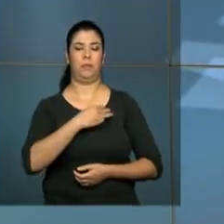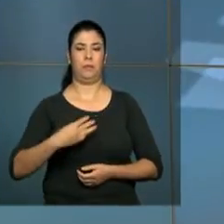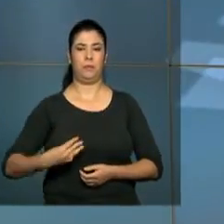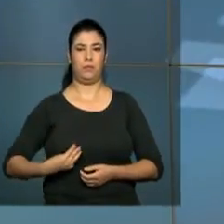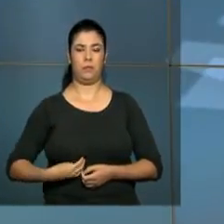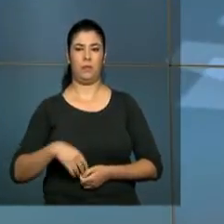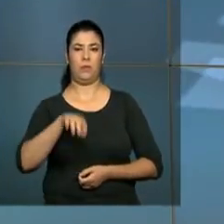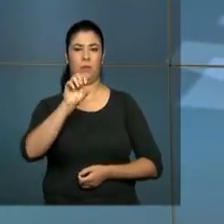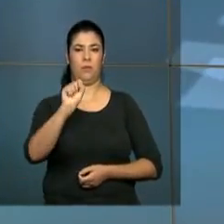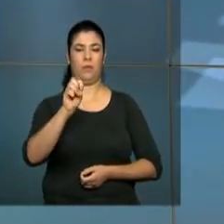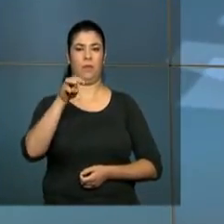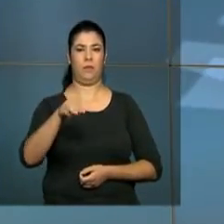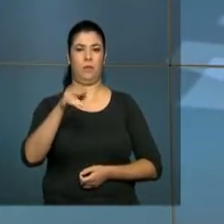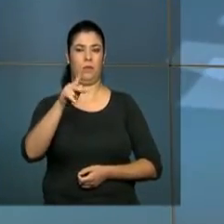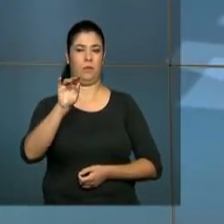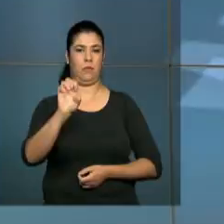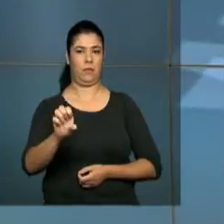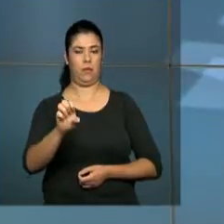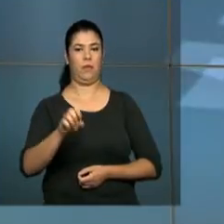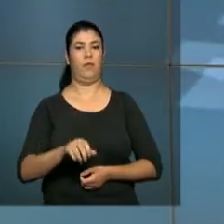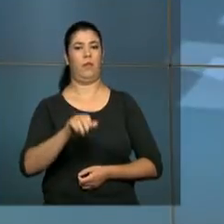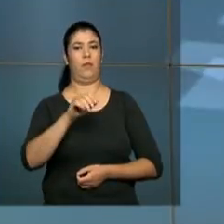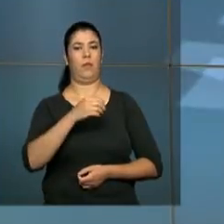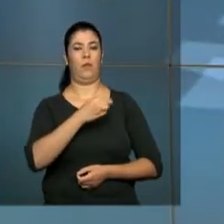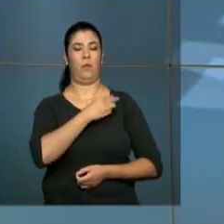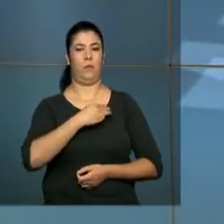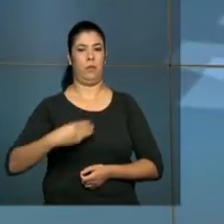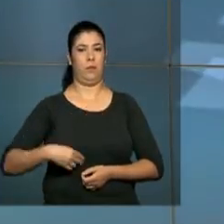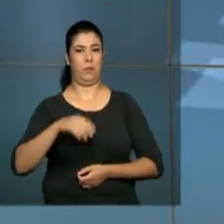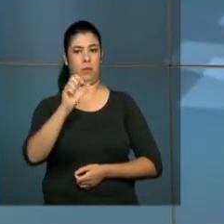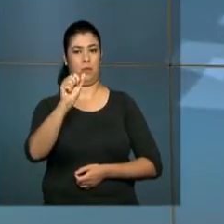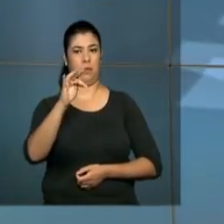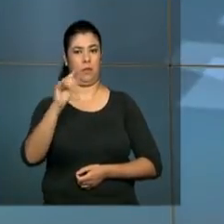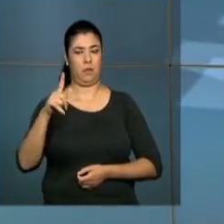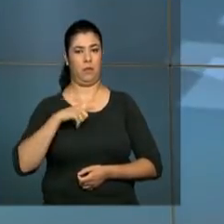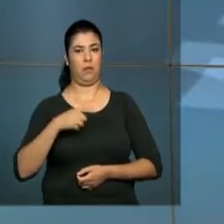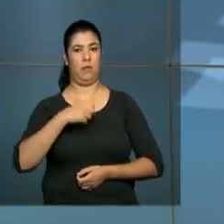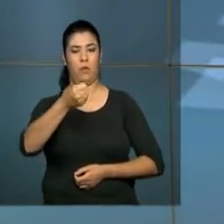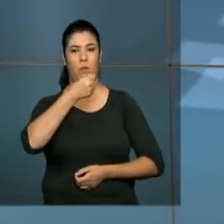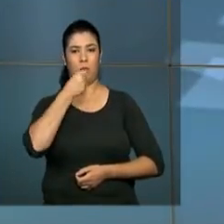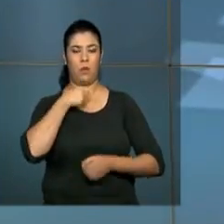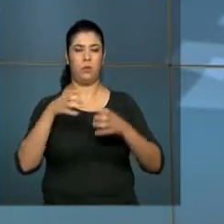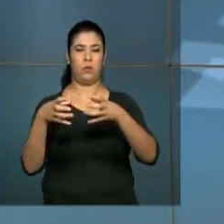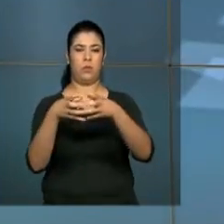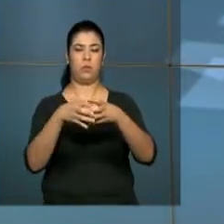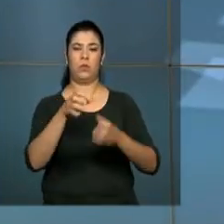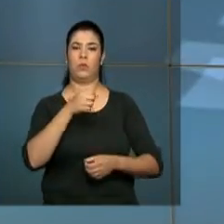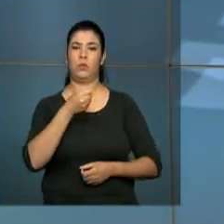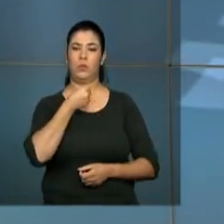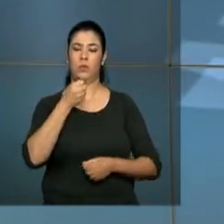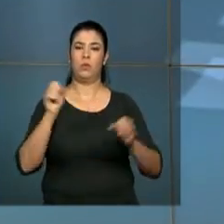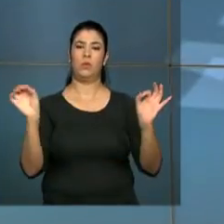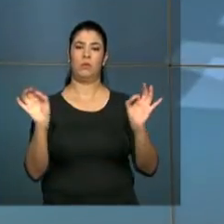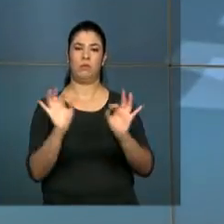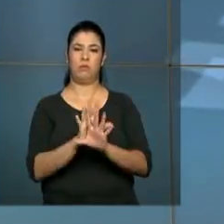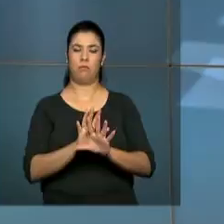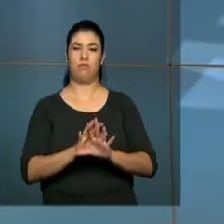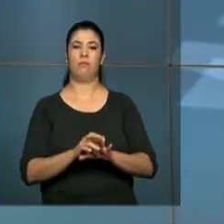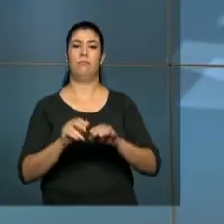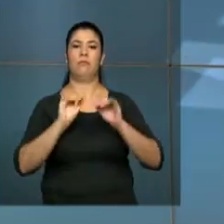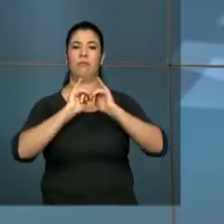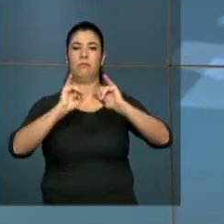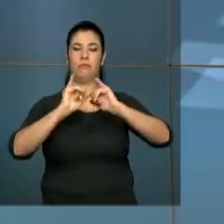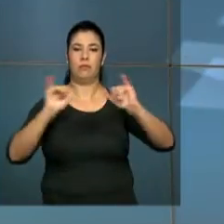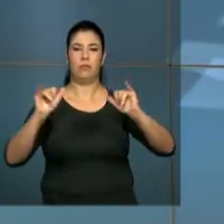micro e pequena empresa guilherme afif domingos concede agora uma entrevista coletiva aos jornalistas após o lançamento do programa